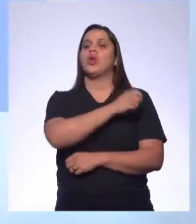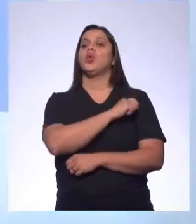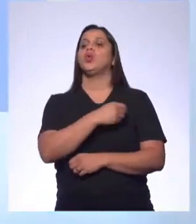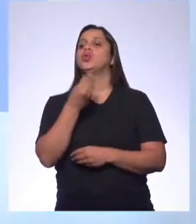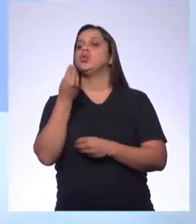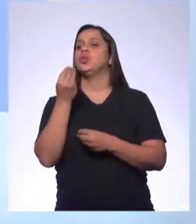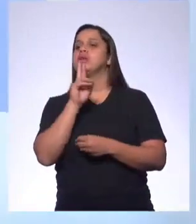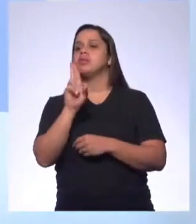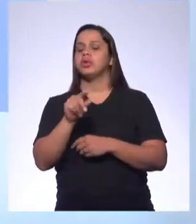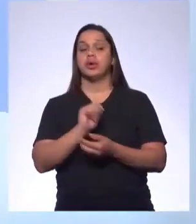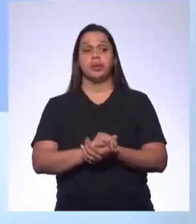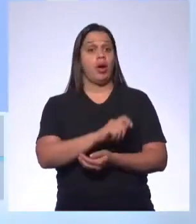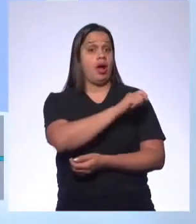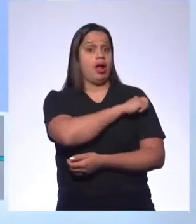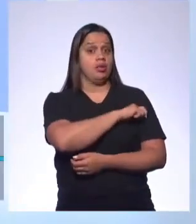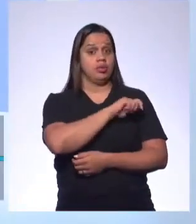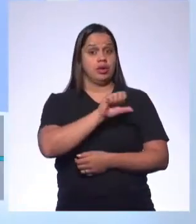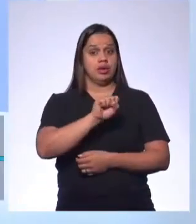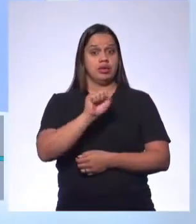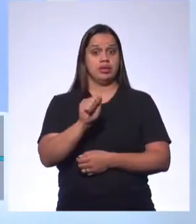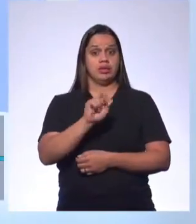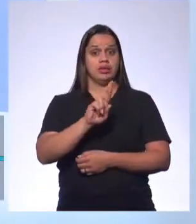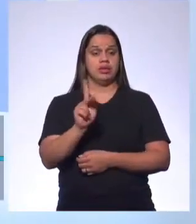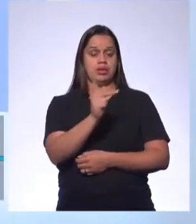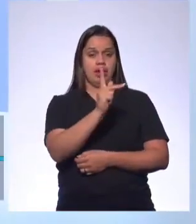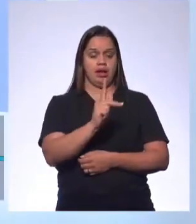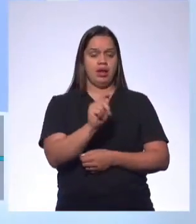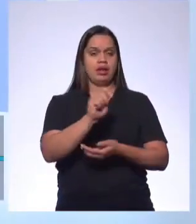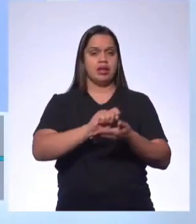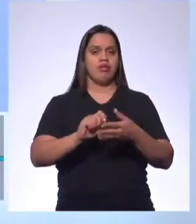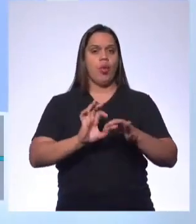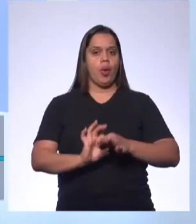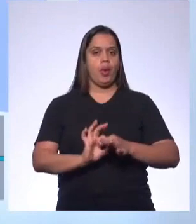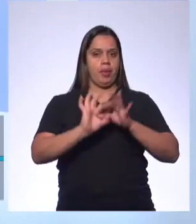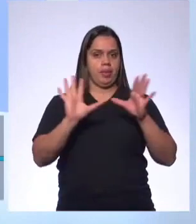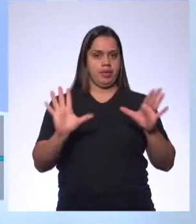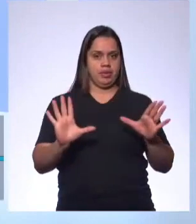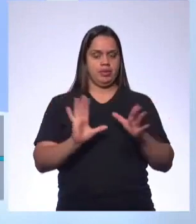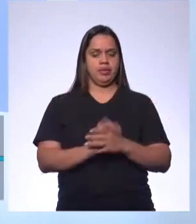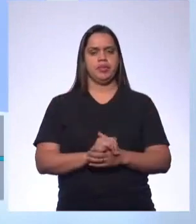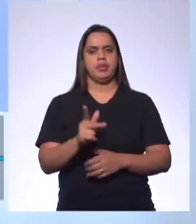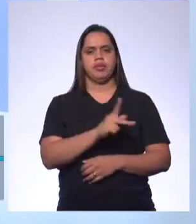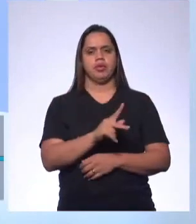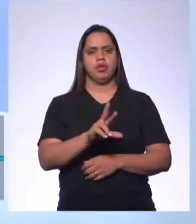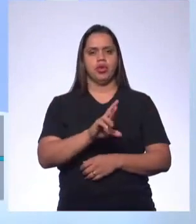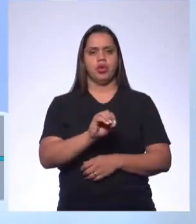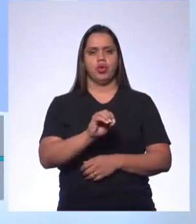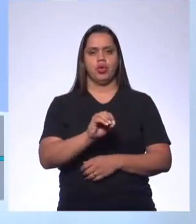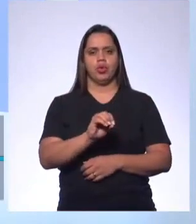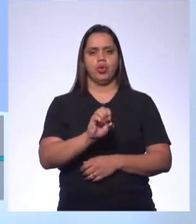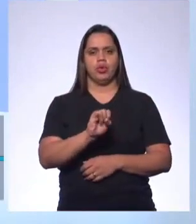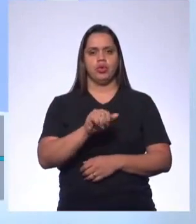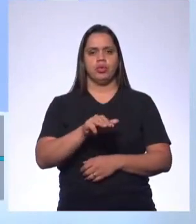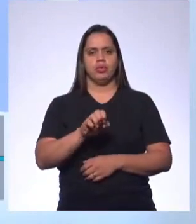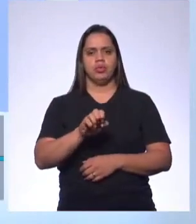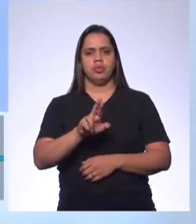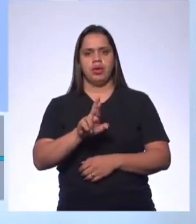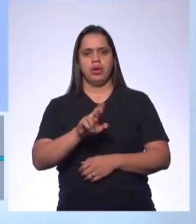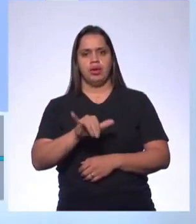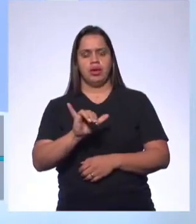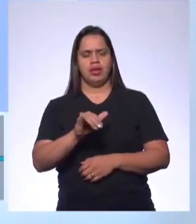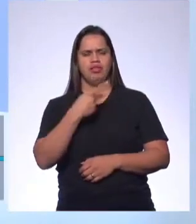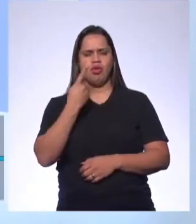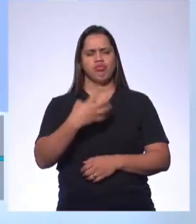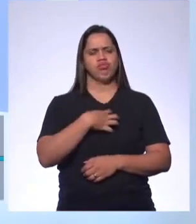aluna Sara escreve liberdade, liberdade, né? A professora Rosemary, solidão. Né? Solidão.